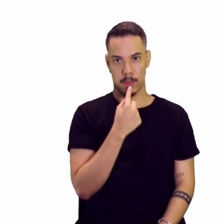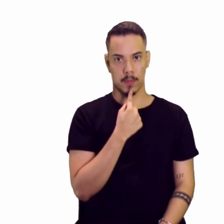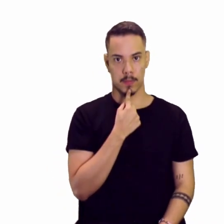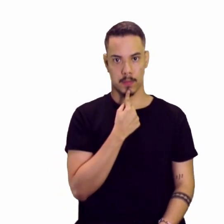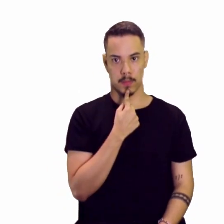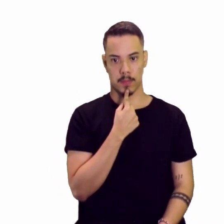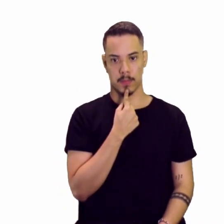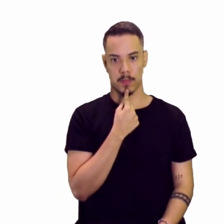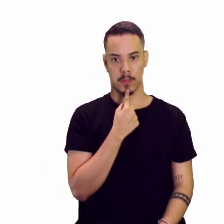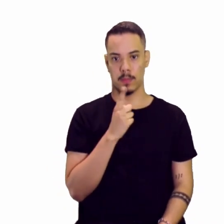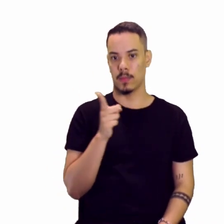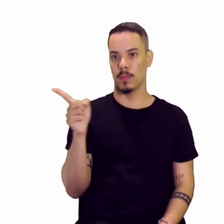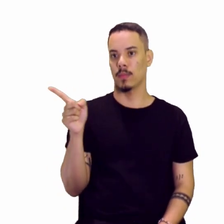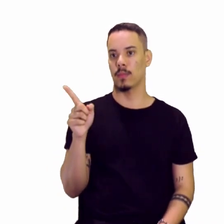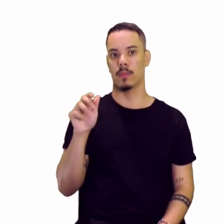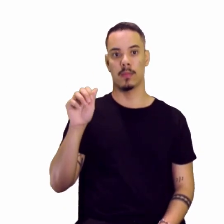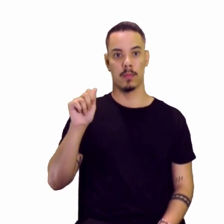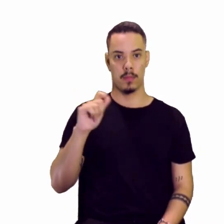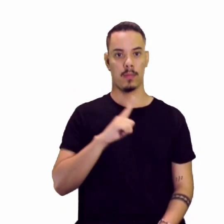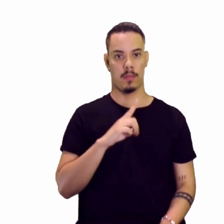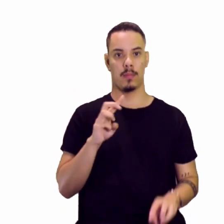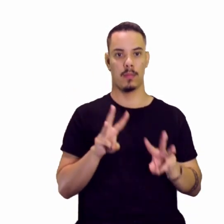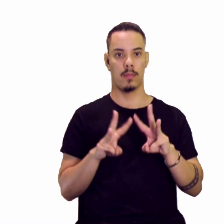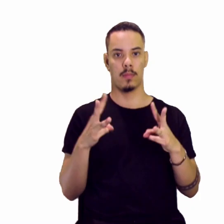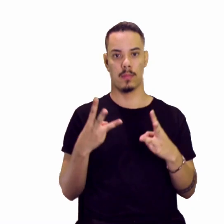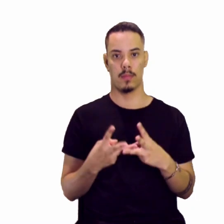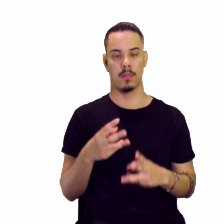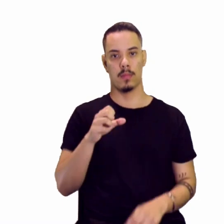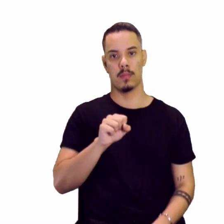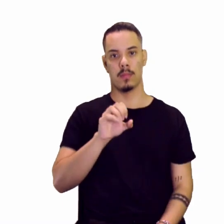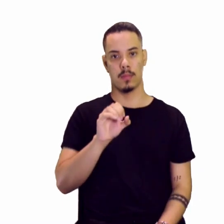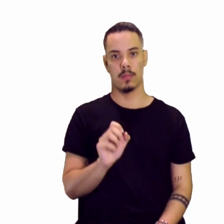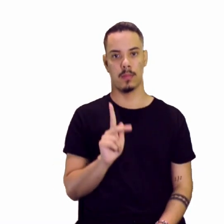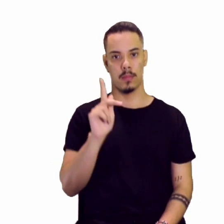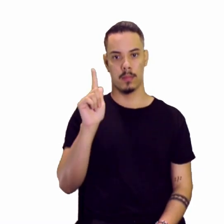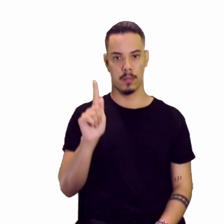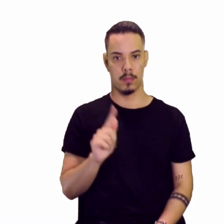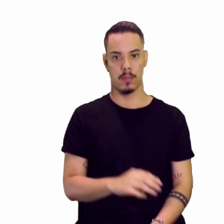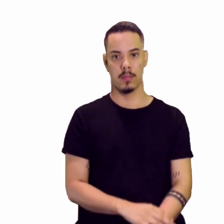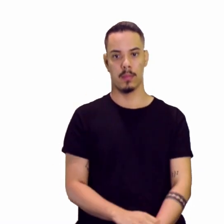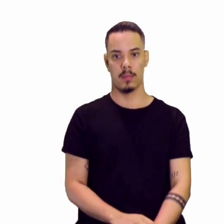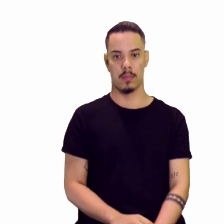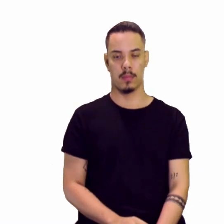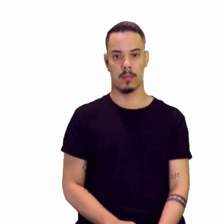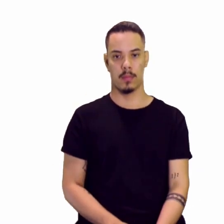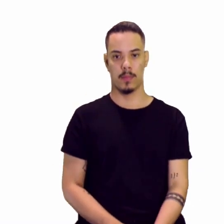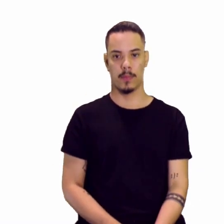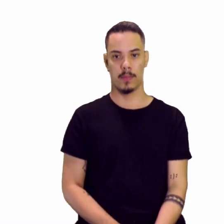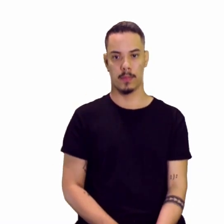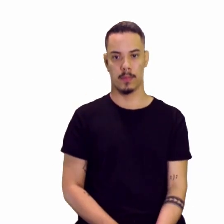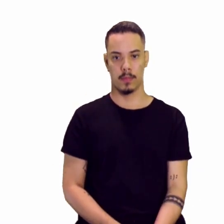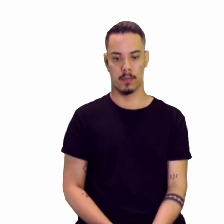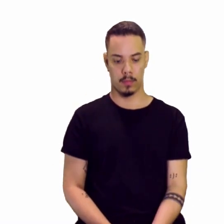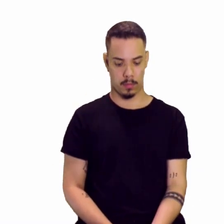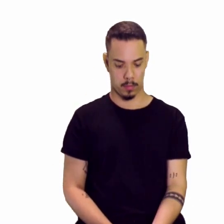olha aqui o bloquinho, tem uma massa de 80 quilogramas. Então, vou até colocar aqui em cima só para